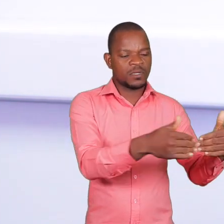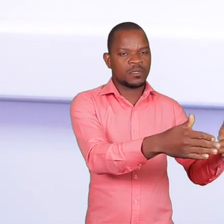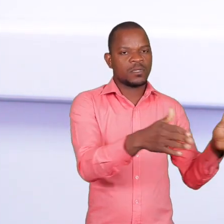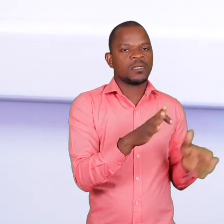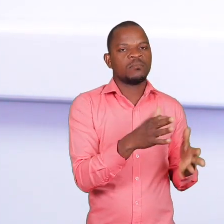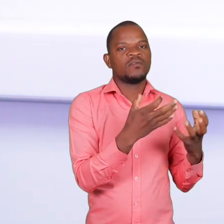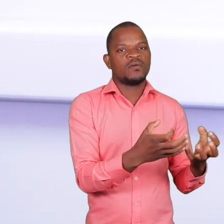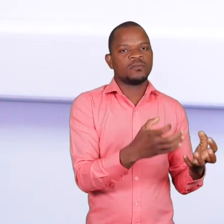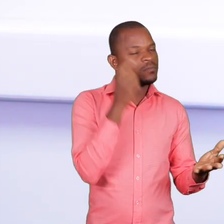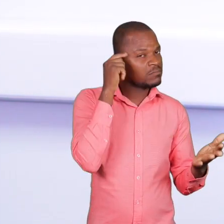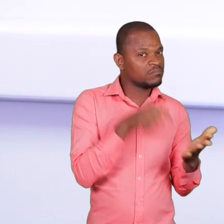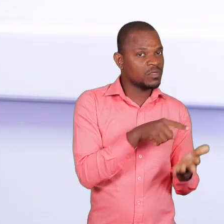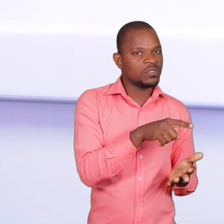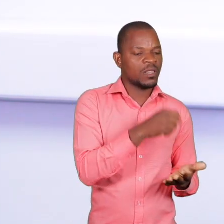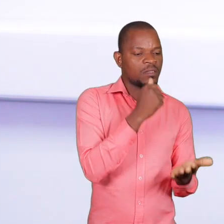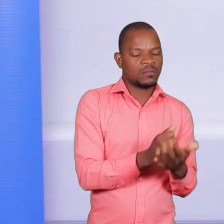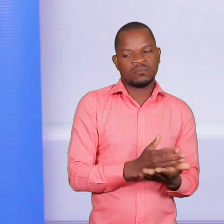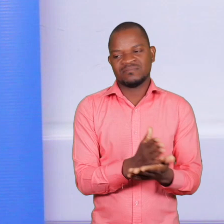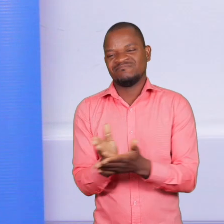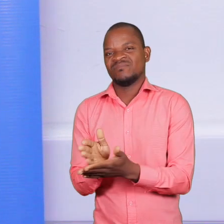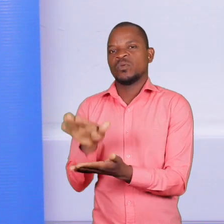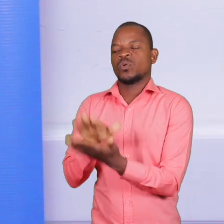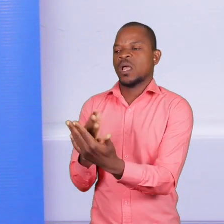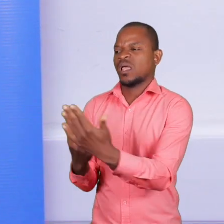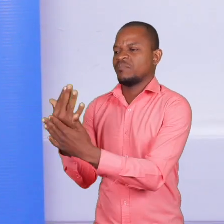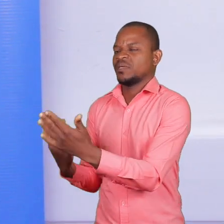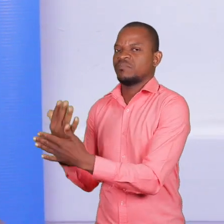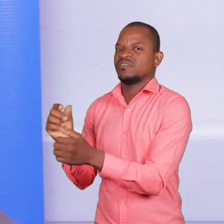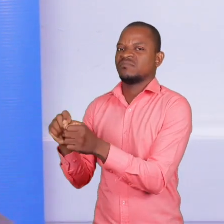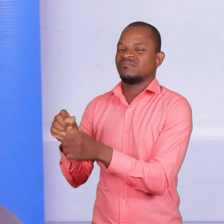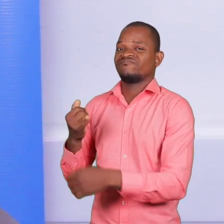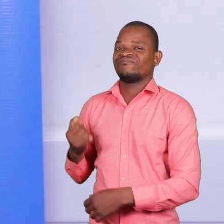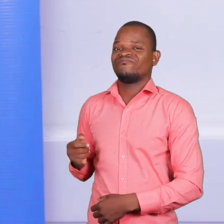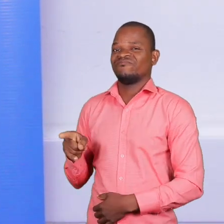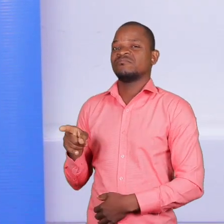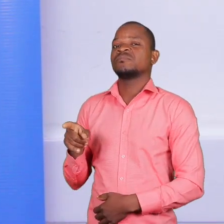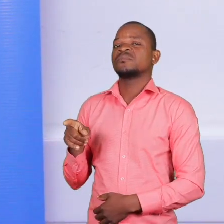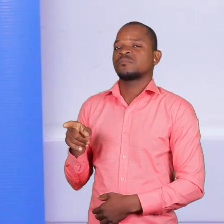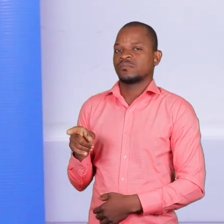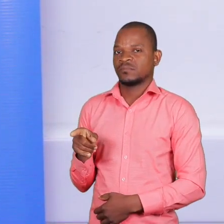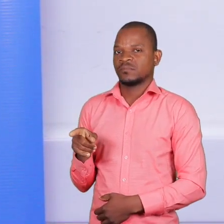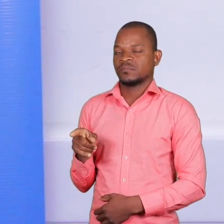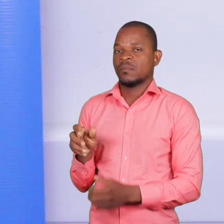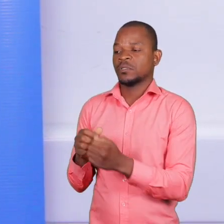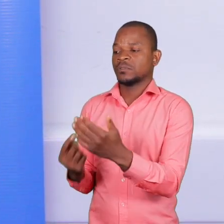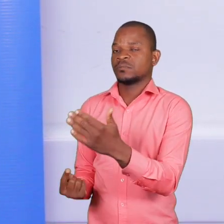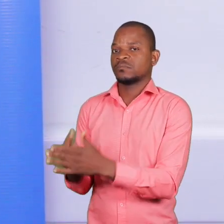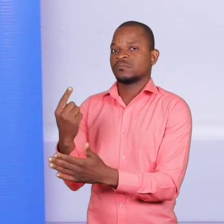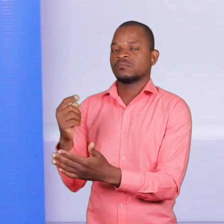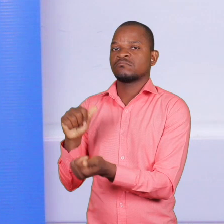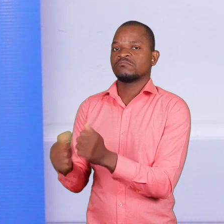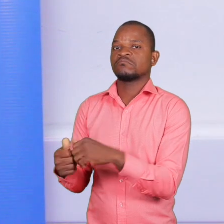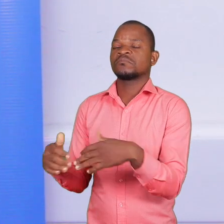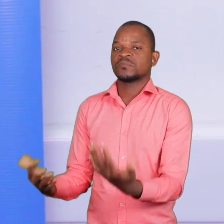a consequência disso é que, portanto, todo este material,